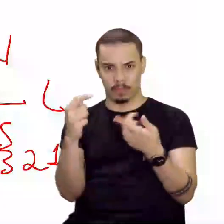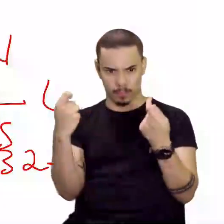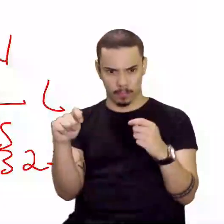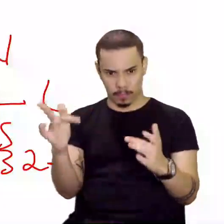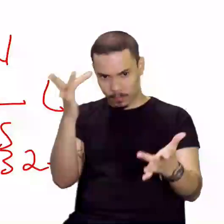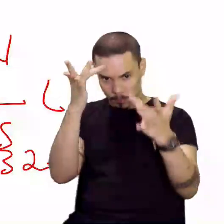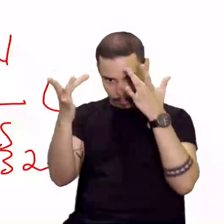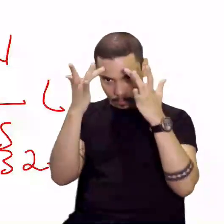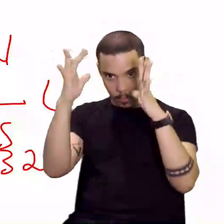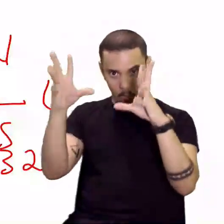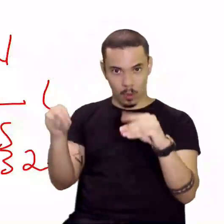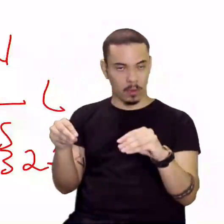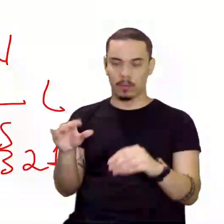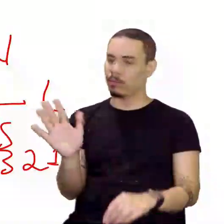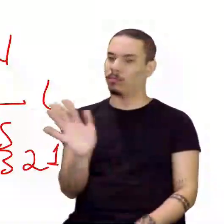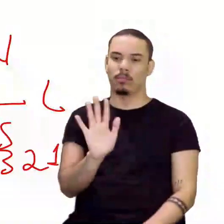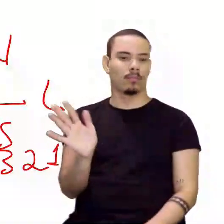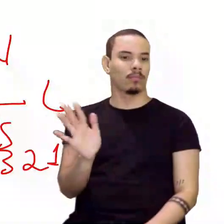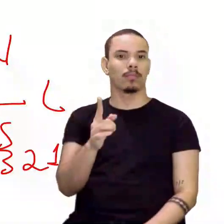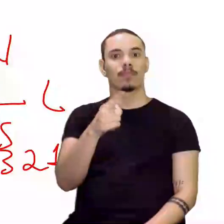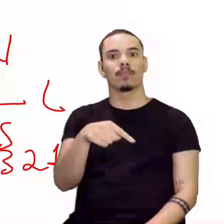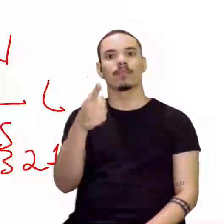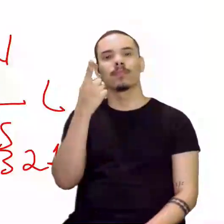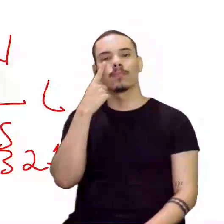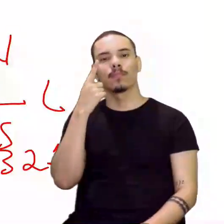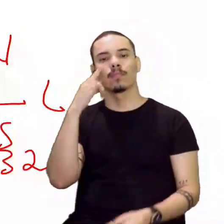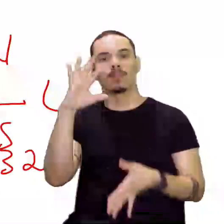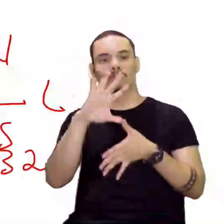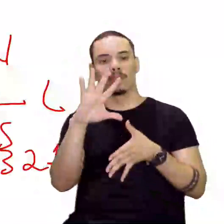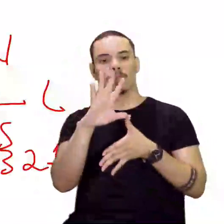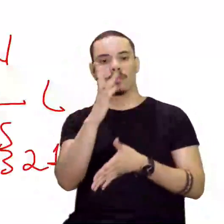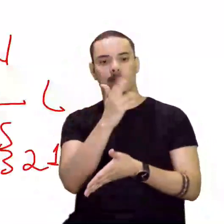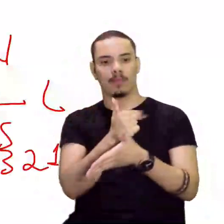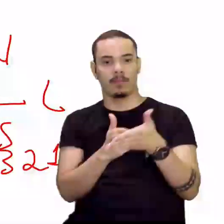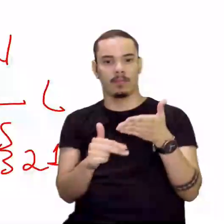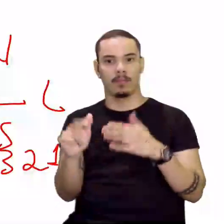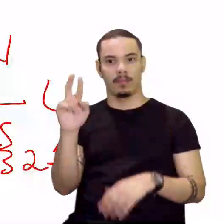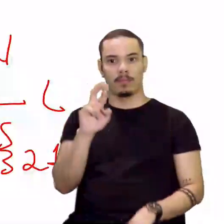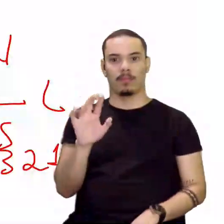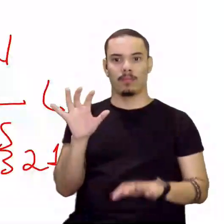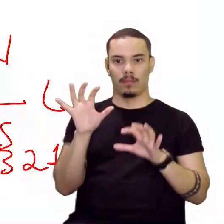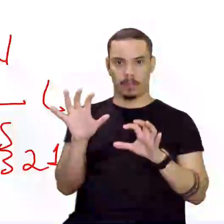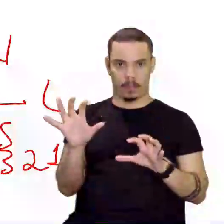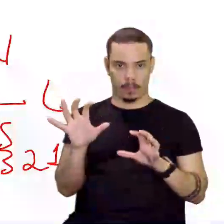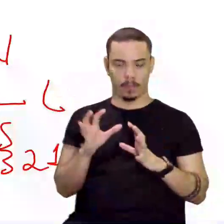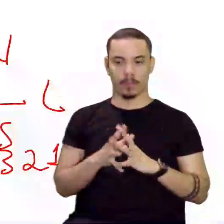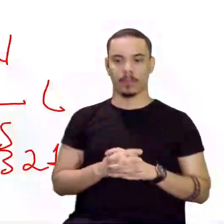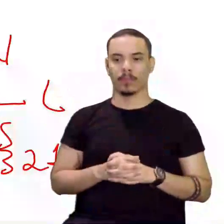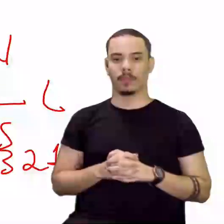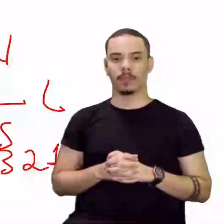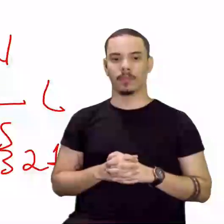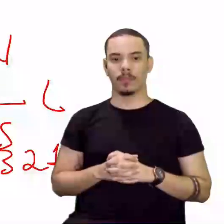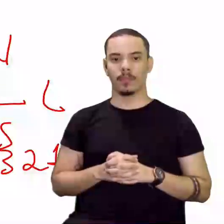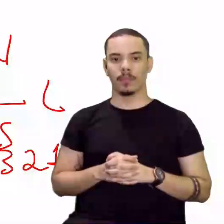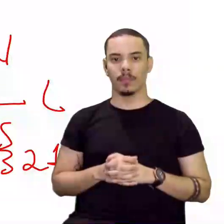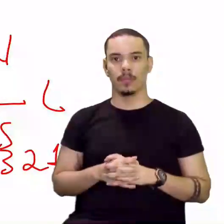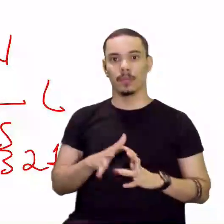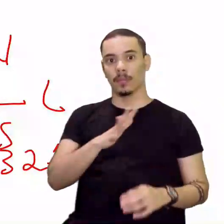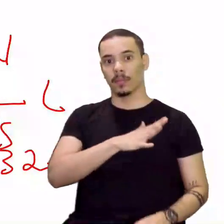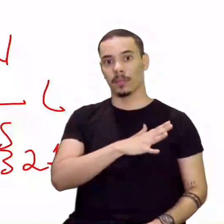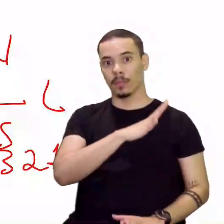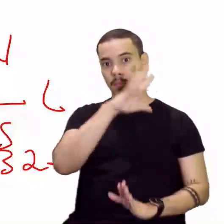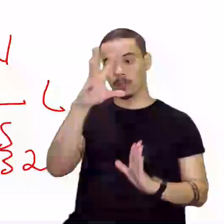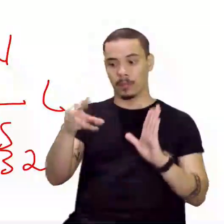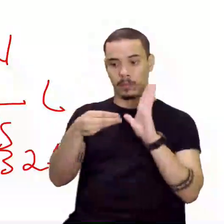isso? Não. É para você olhar o mapa e observar aqui. Na Amazônia, professor, tem pouco